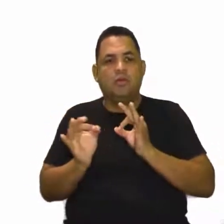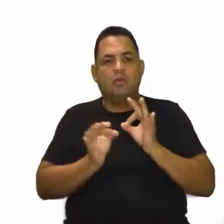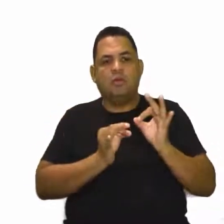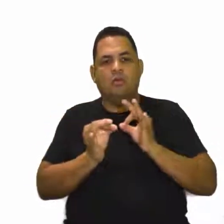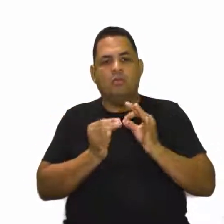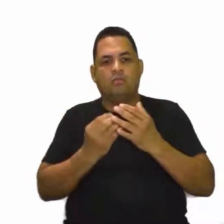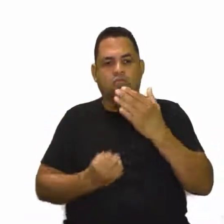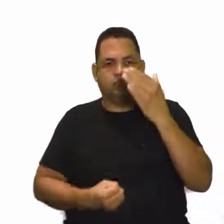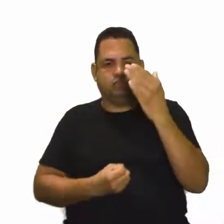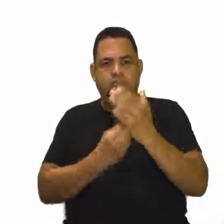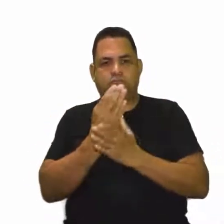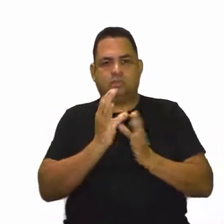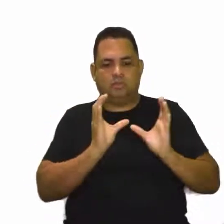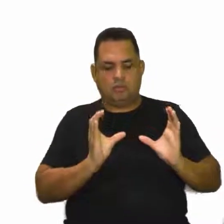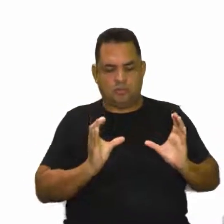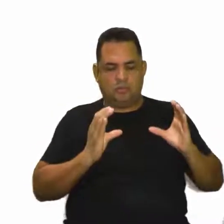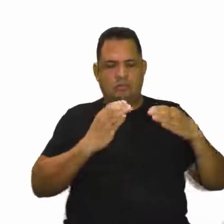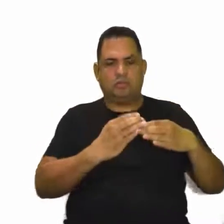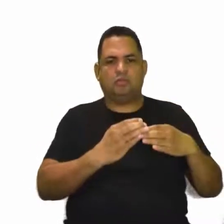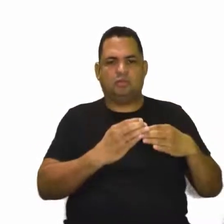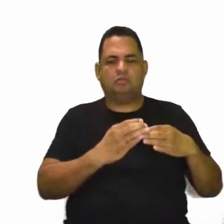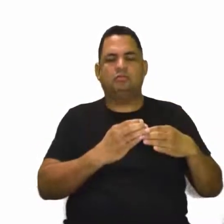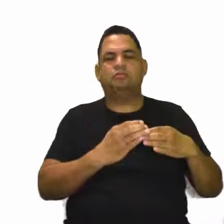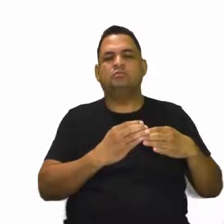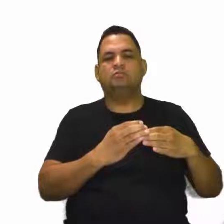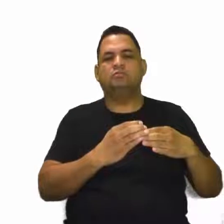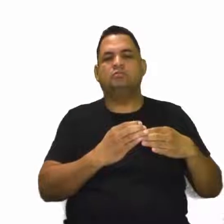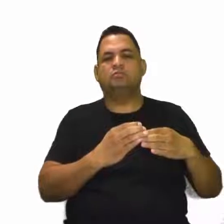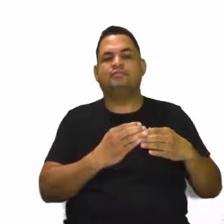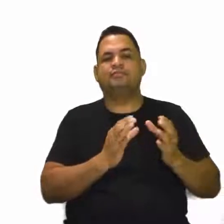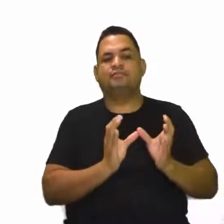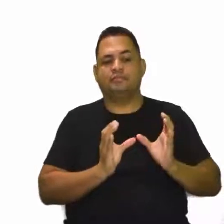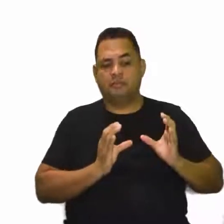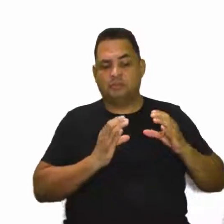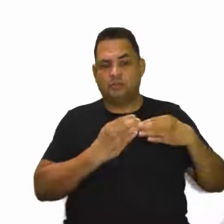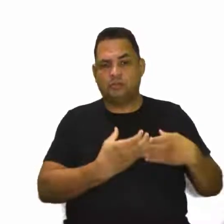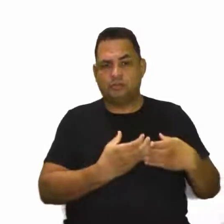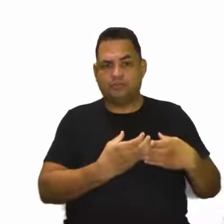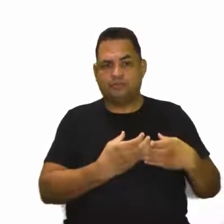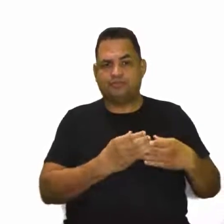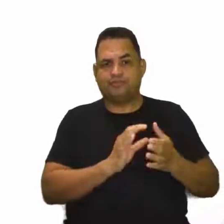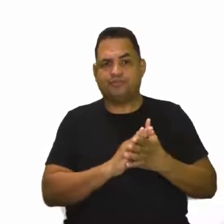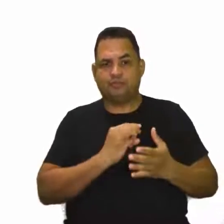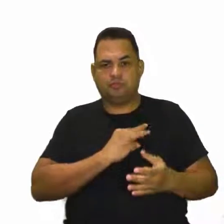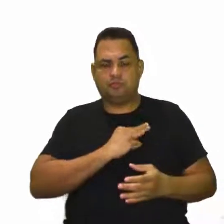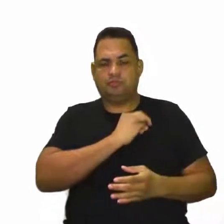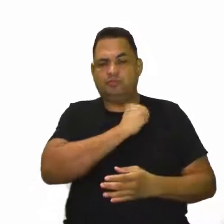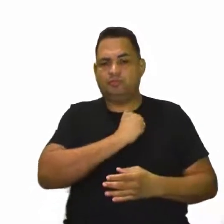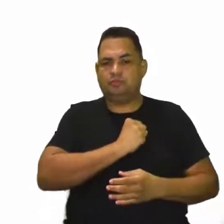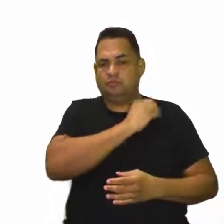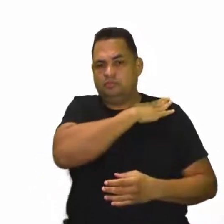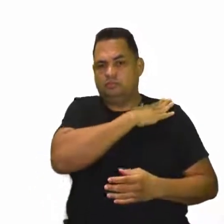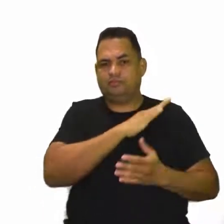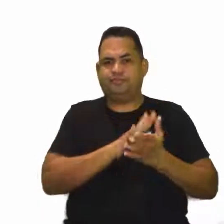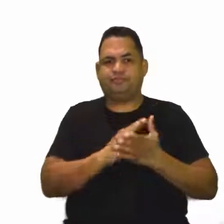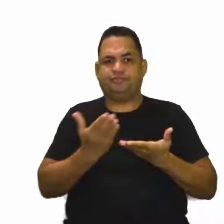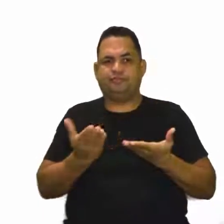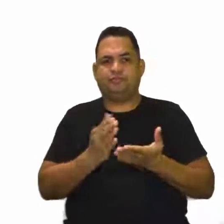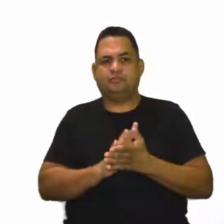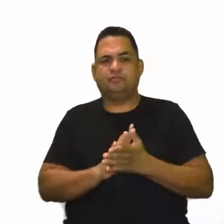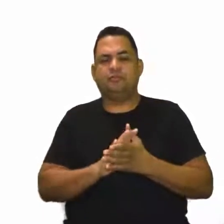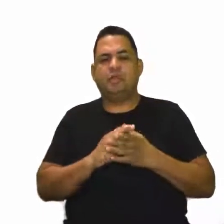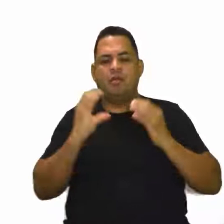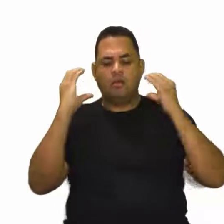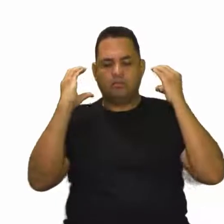fundado o clube... Ei, rapaz, aqui que o bicho pega. Esse clube militar, quando foi fundado, e Deodoro